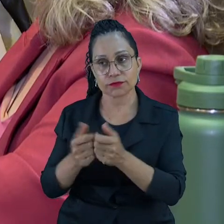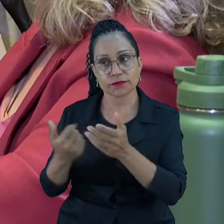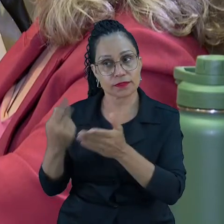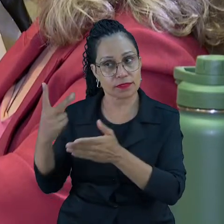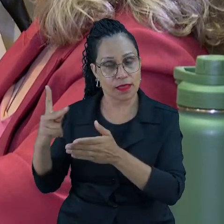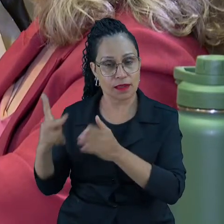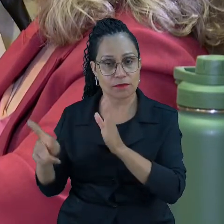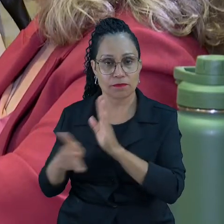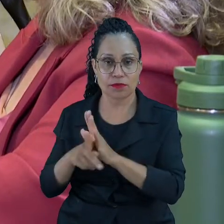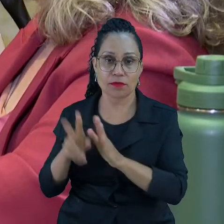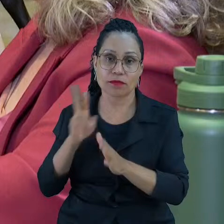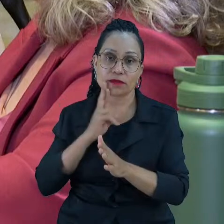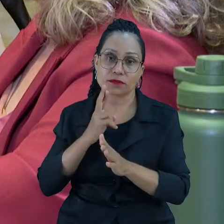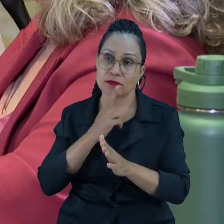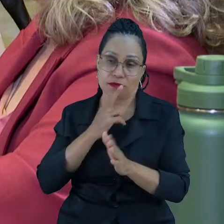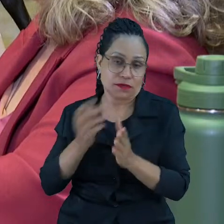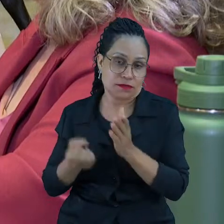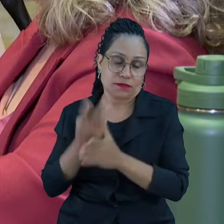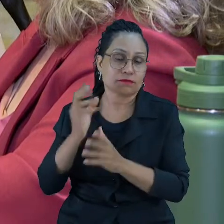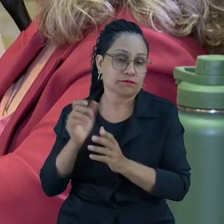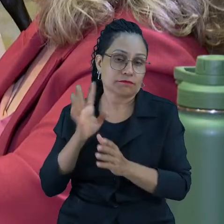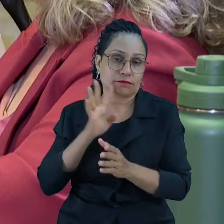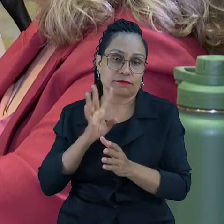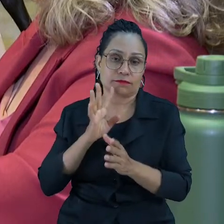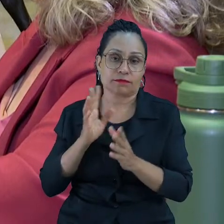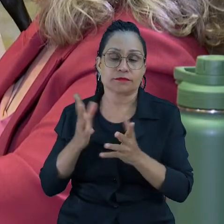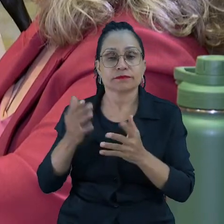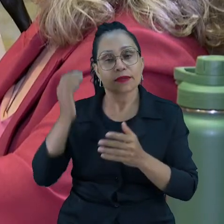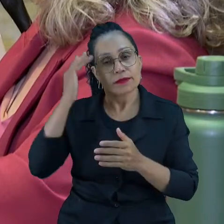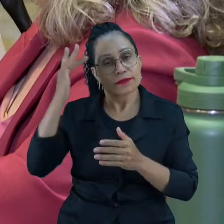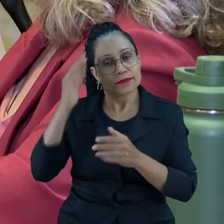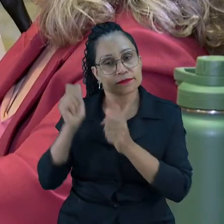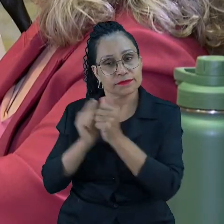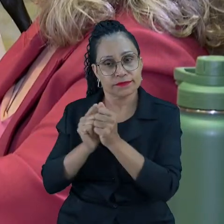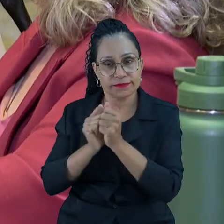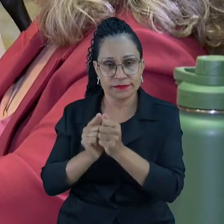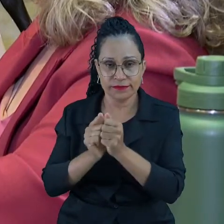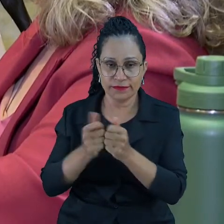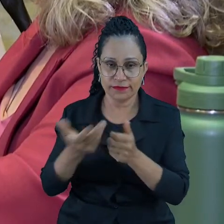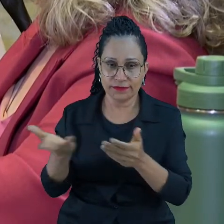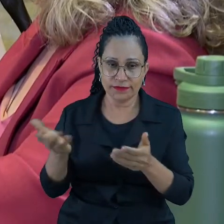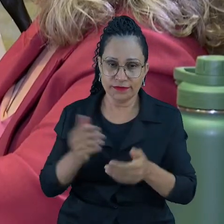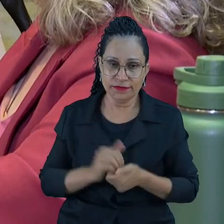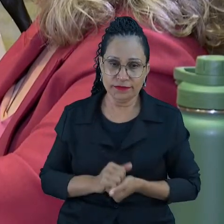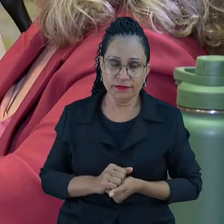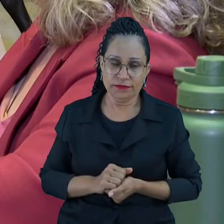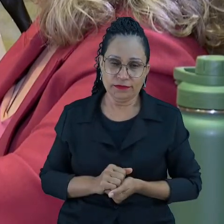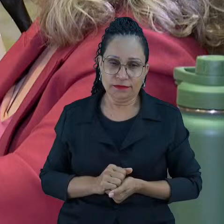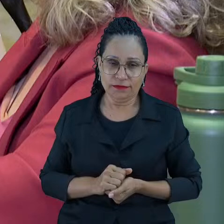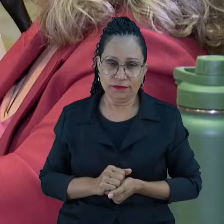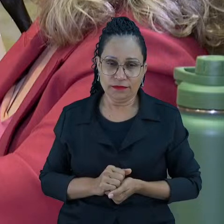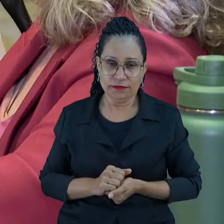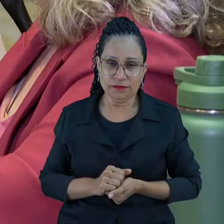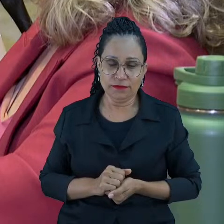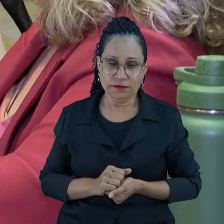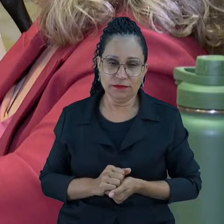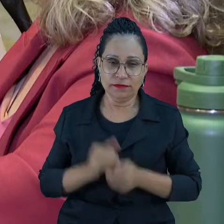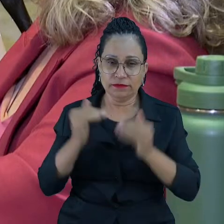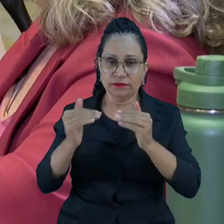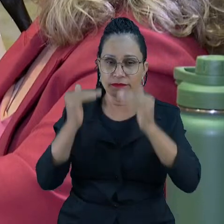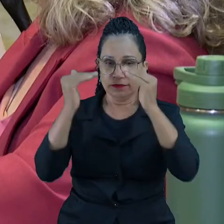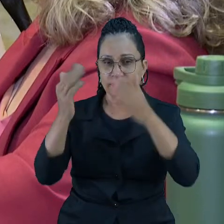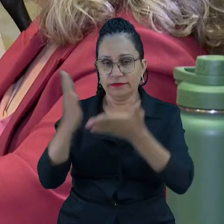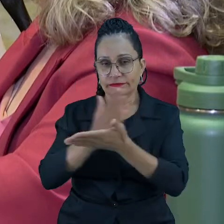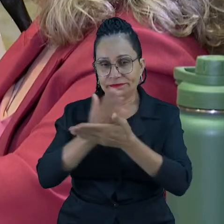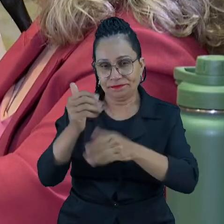deles, é legal. A gente sonha junto com eles, né? Mas, assim, eu sempre falo que muitas das